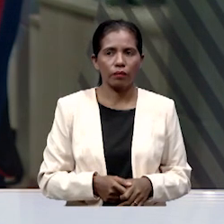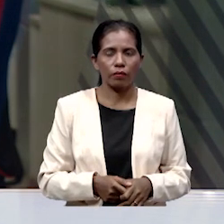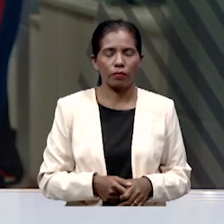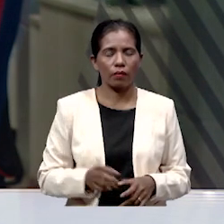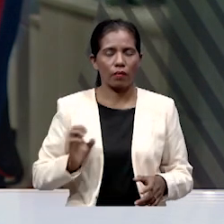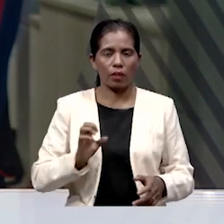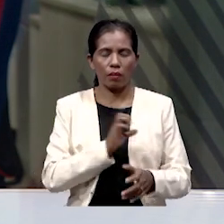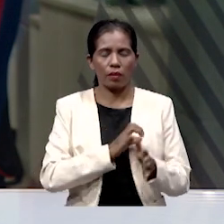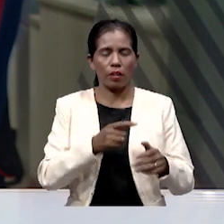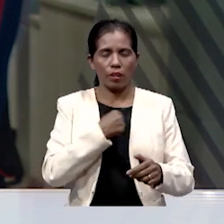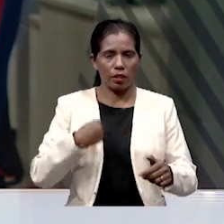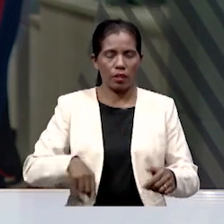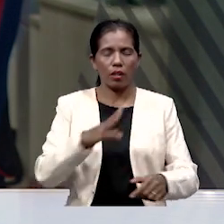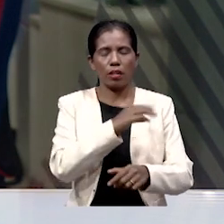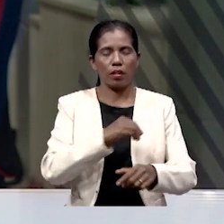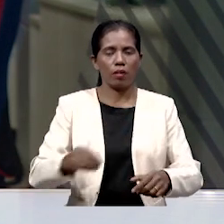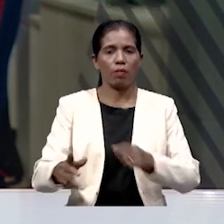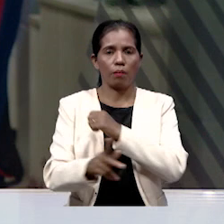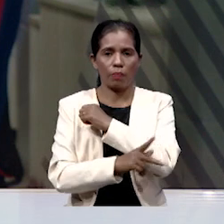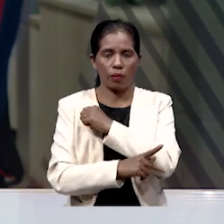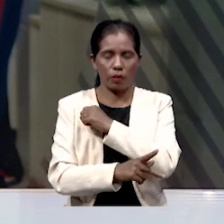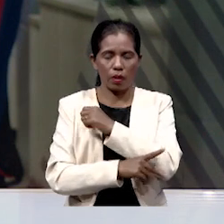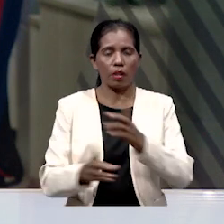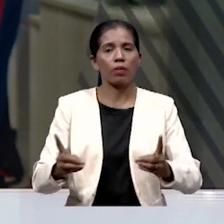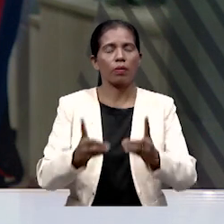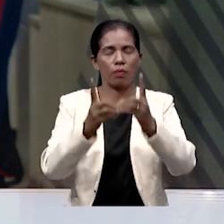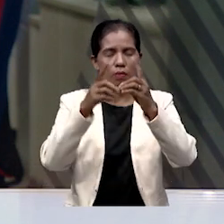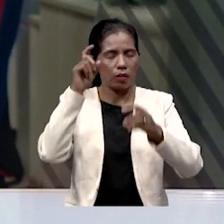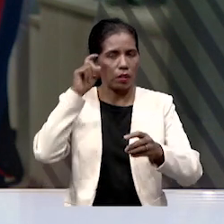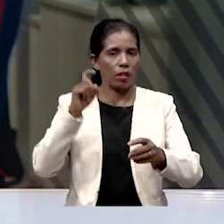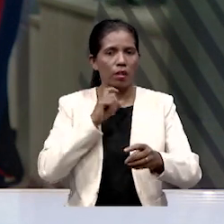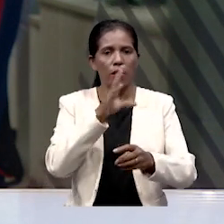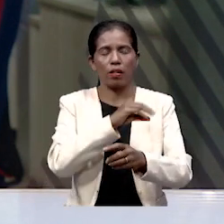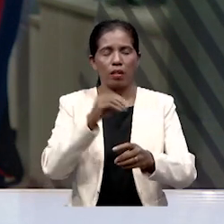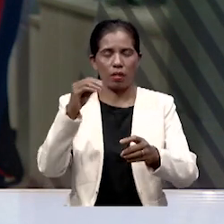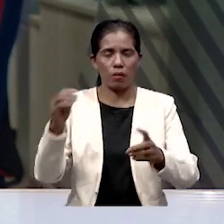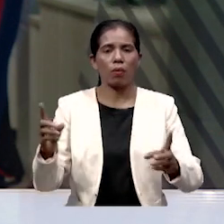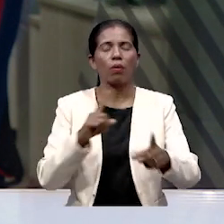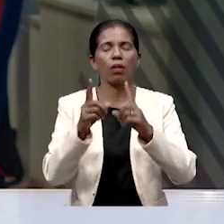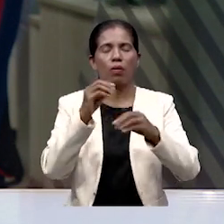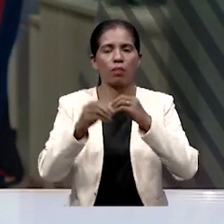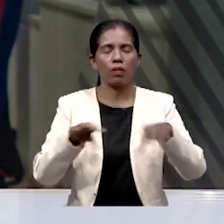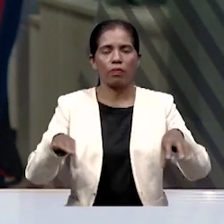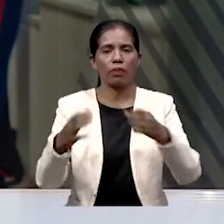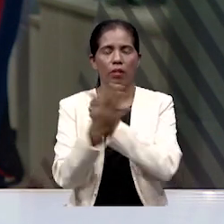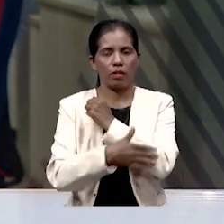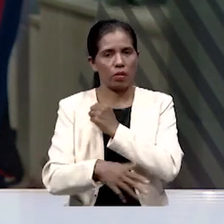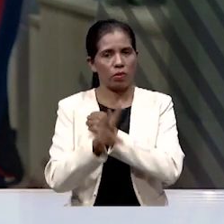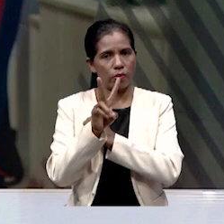Embaixador China no Portugal, Assoro Malo, ou queira Alexandre no Guzmão, ou de coalia com a barelação com a nação uruané.